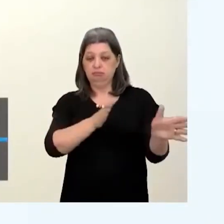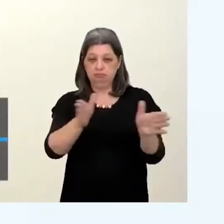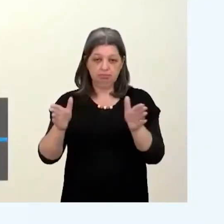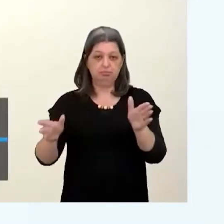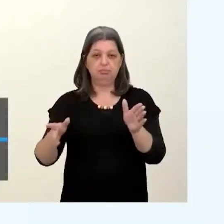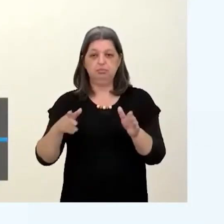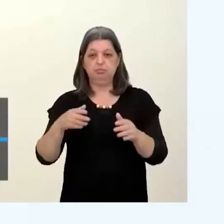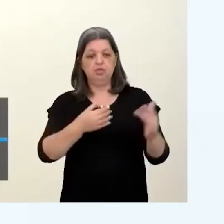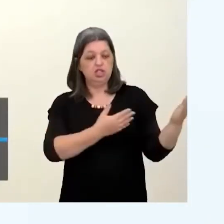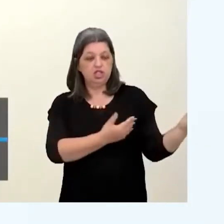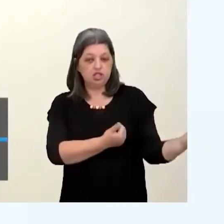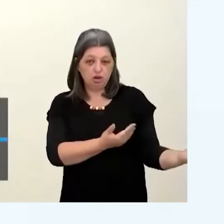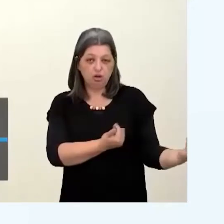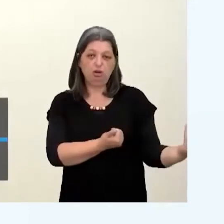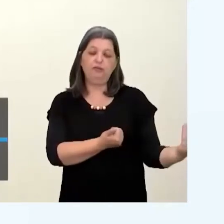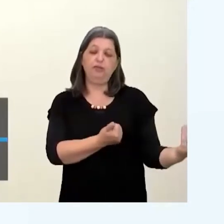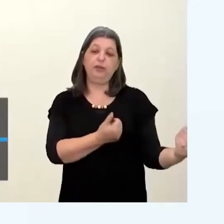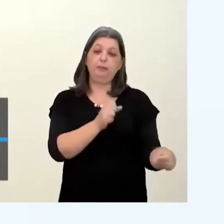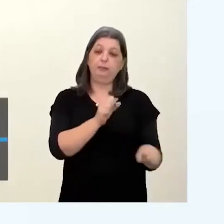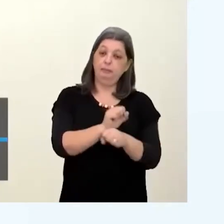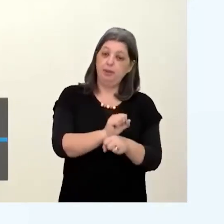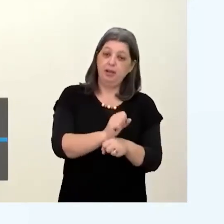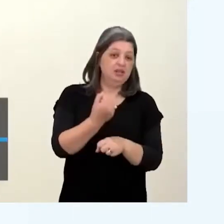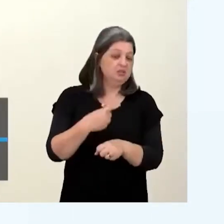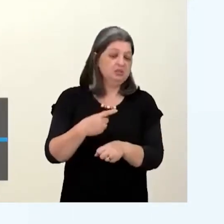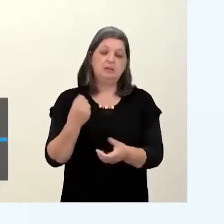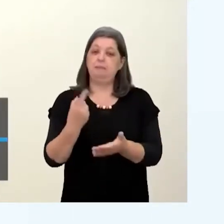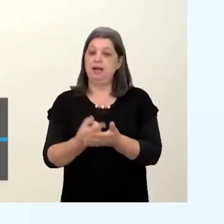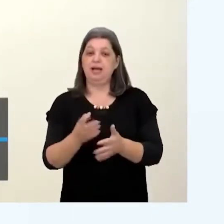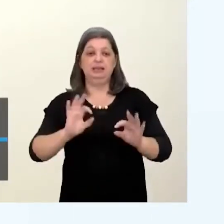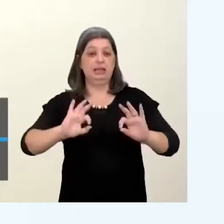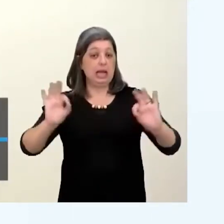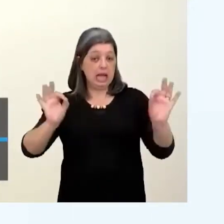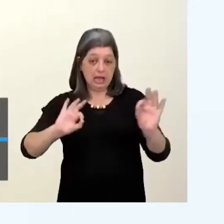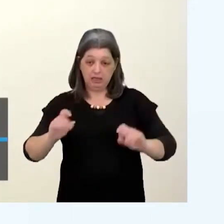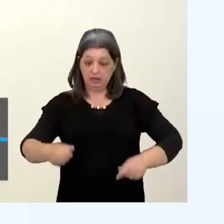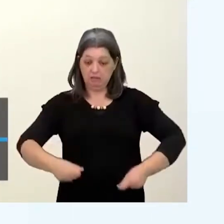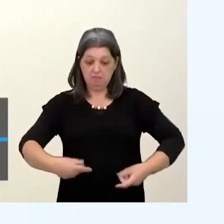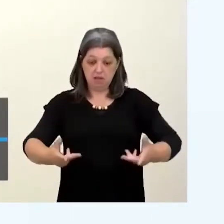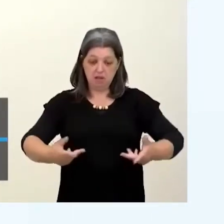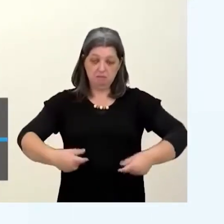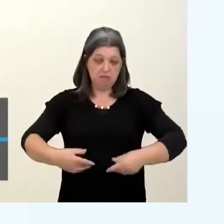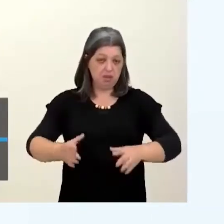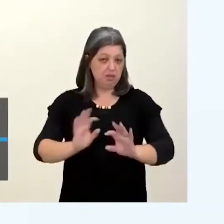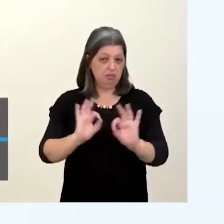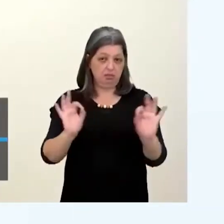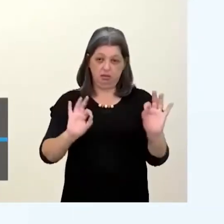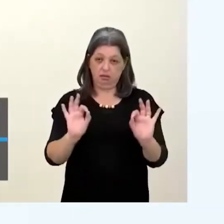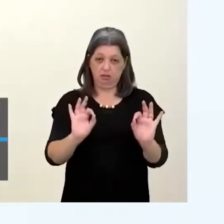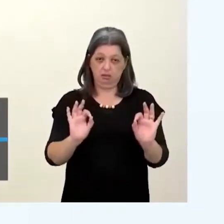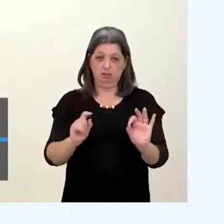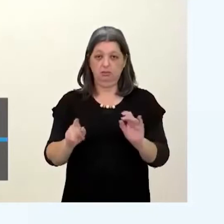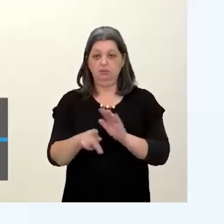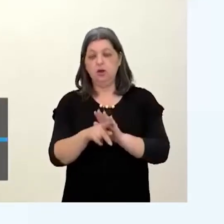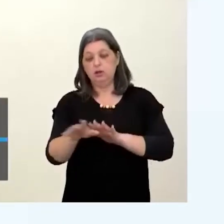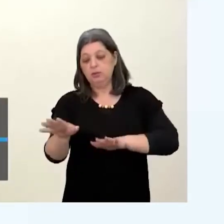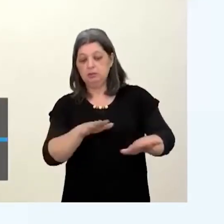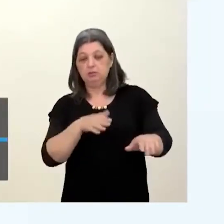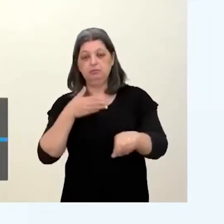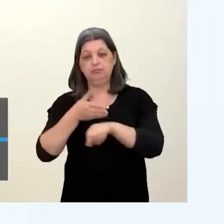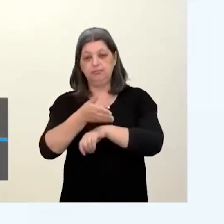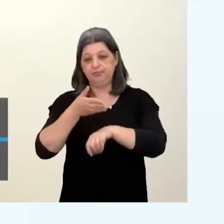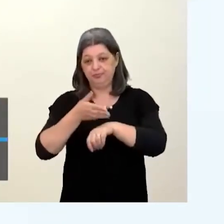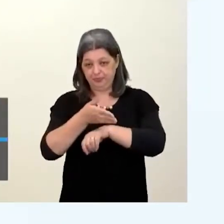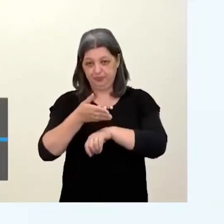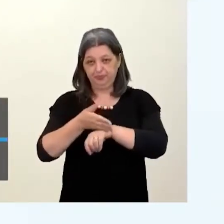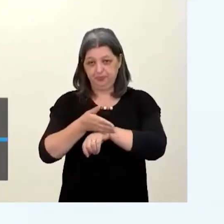o jovem já tá ali, não precisa gastar dinheiro, né, ticket, para se movimentar, para frequentar